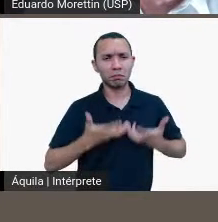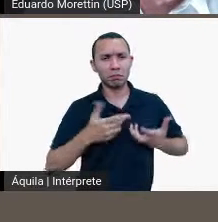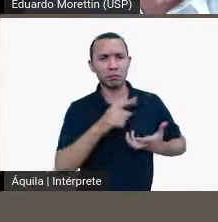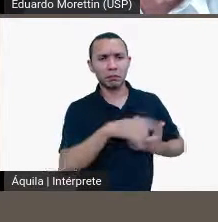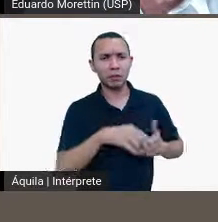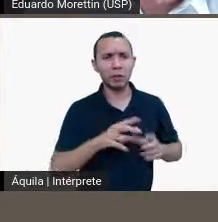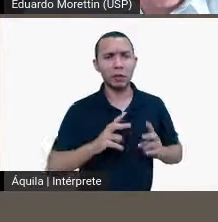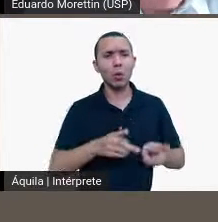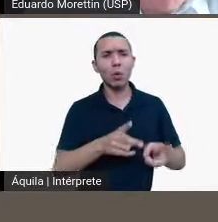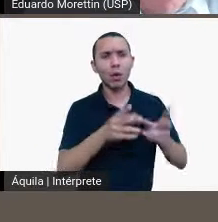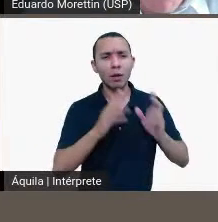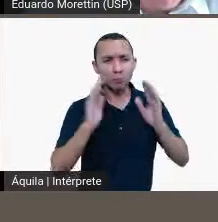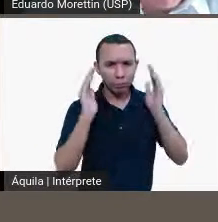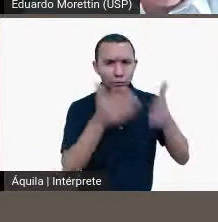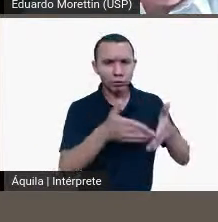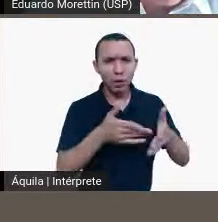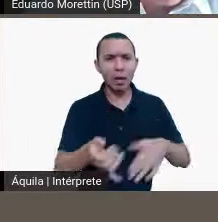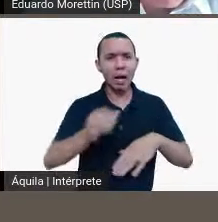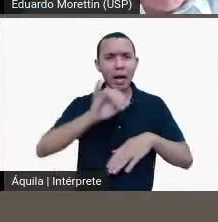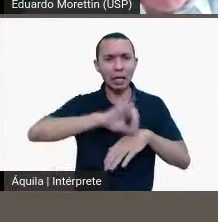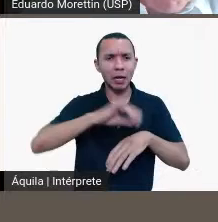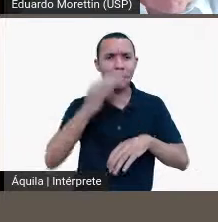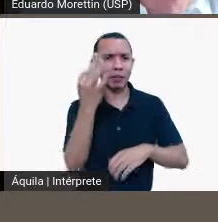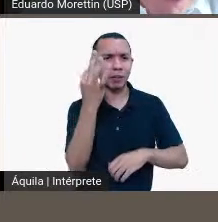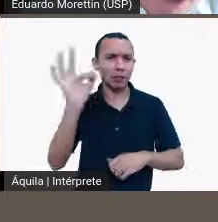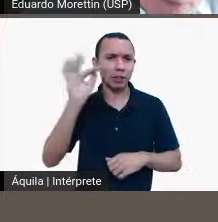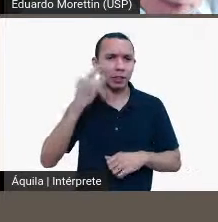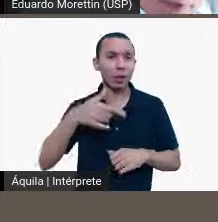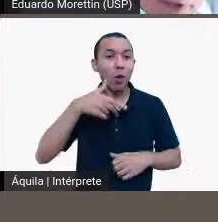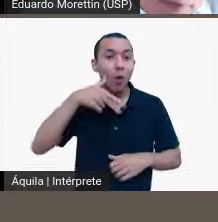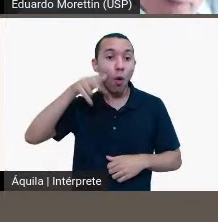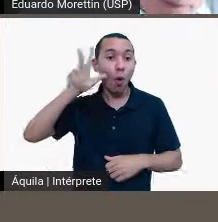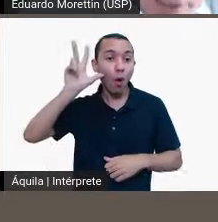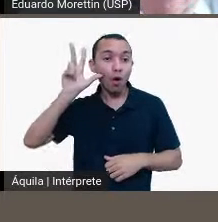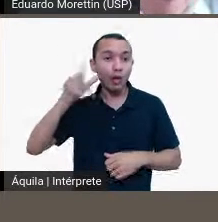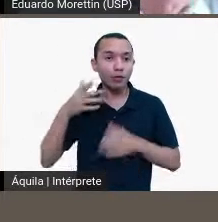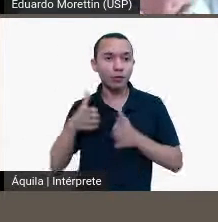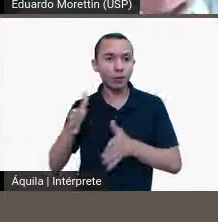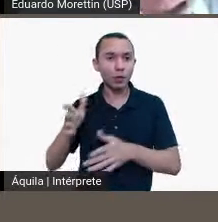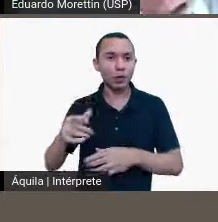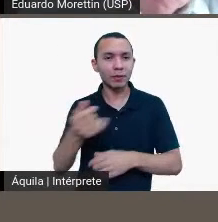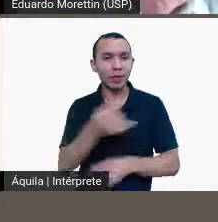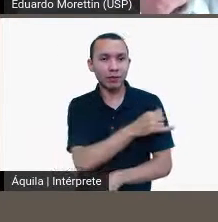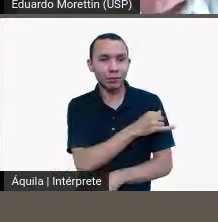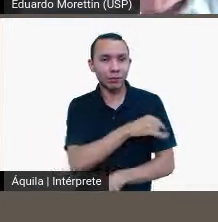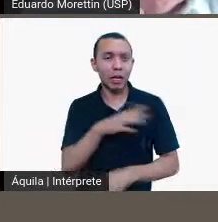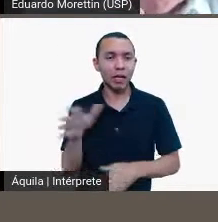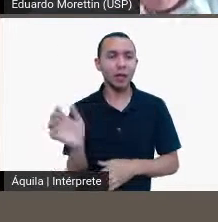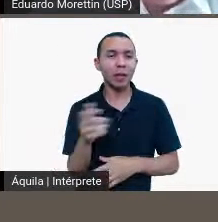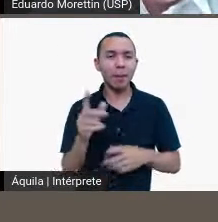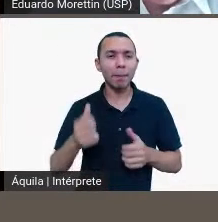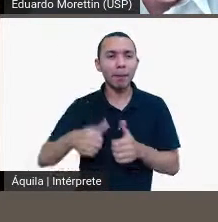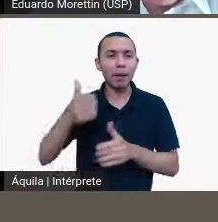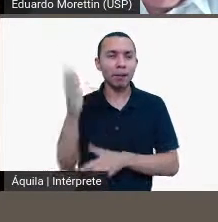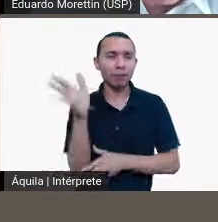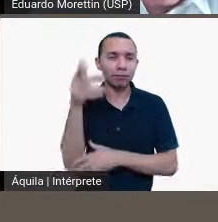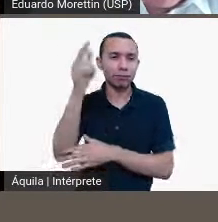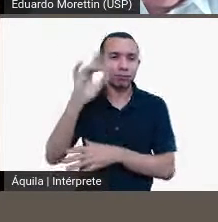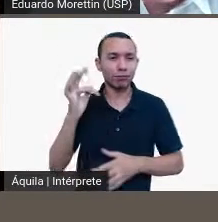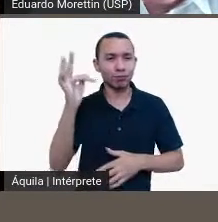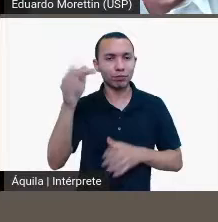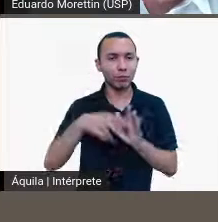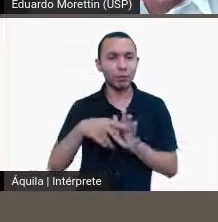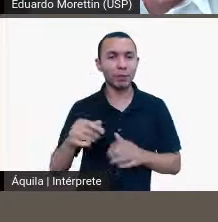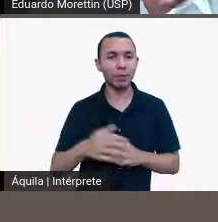rumo da capital federal. Anteontem partiu para o Rio a primeira bandeira futurista. Mário Moraes de